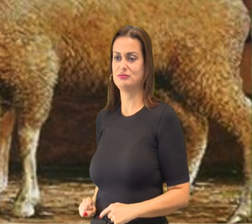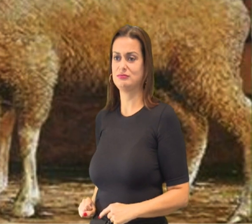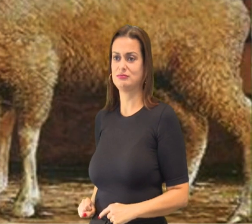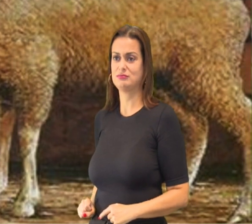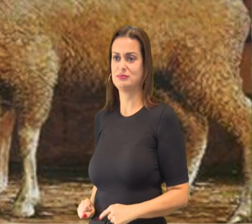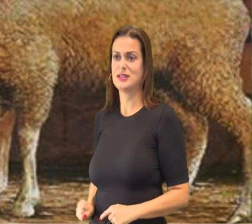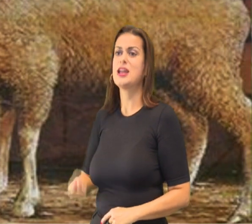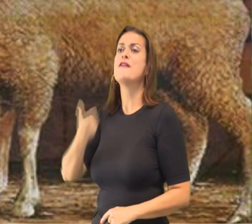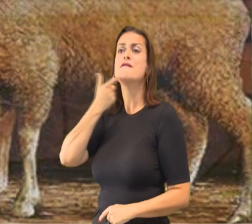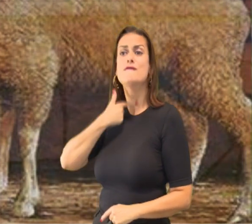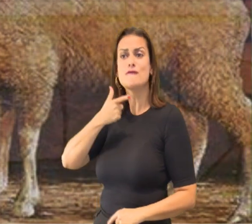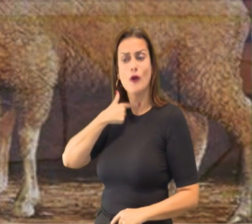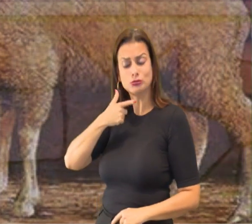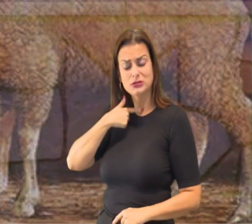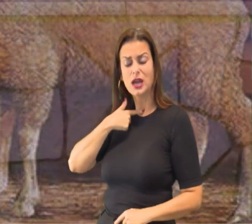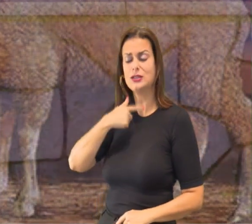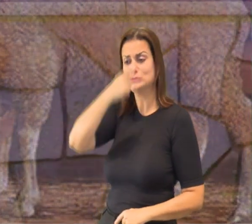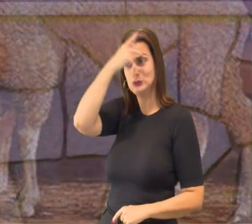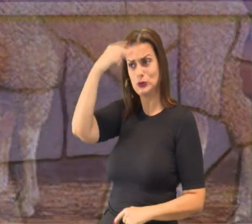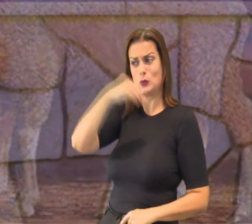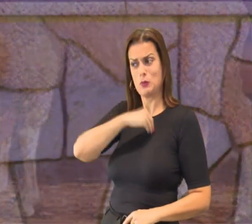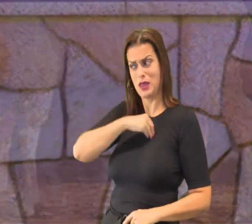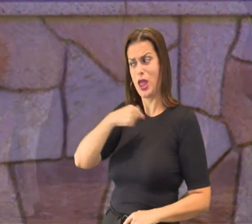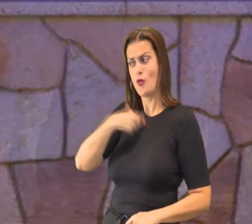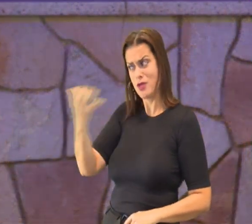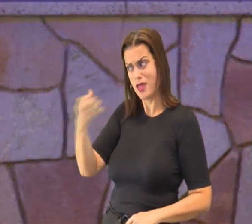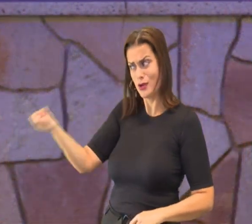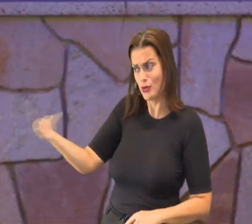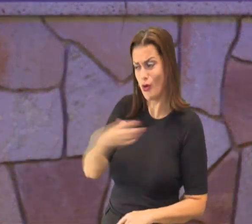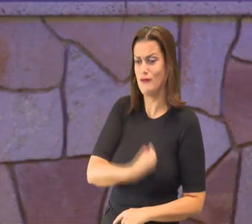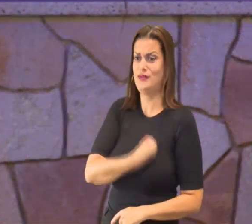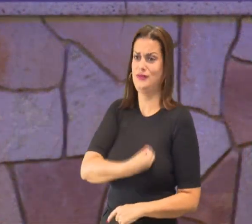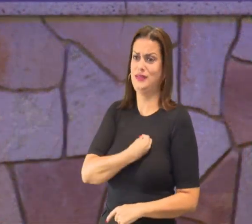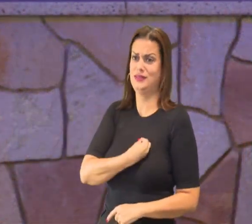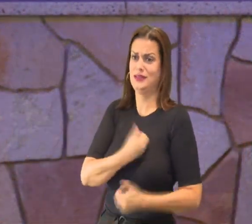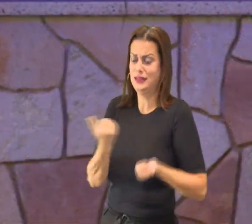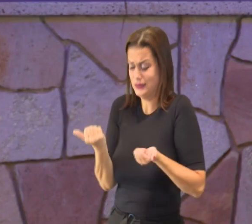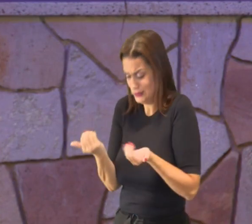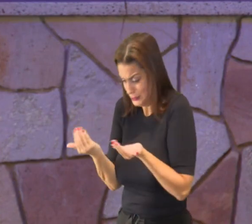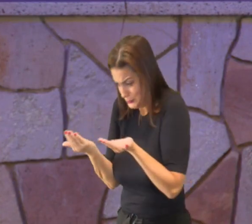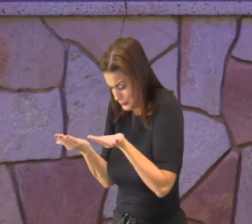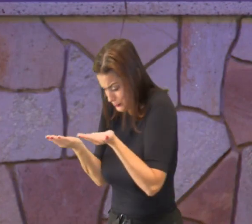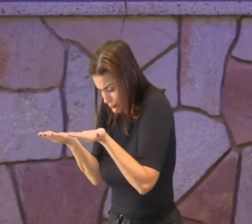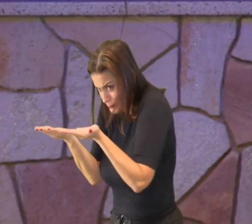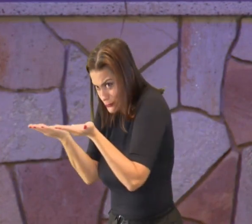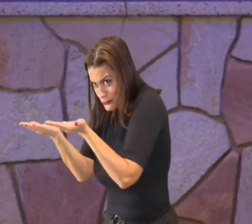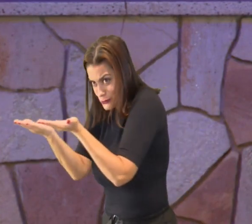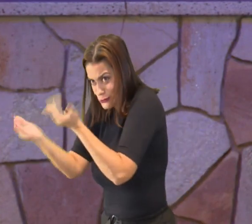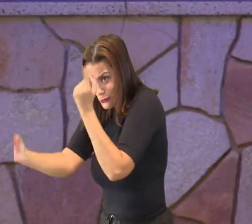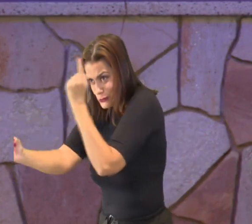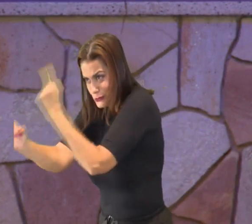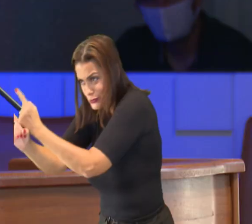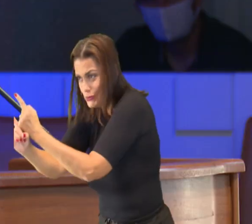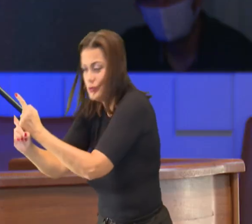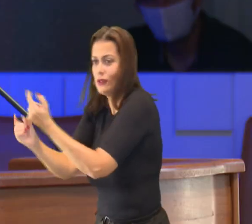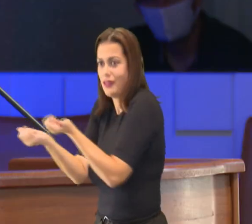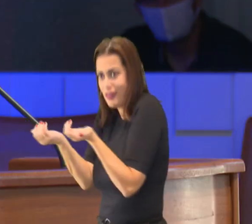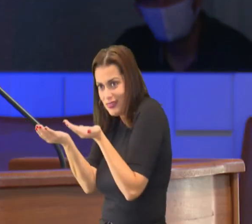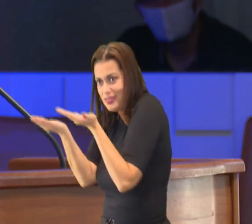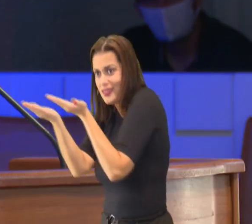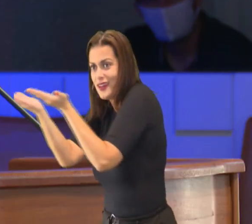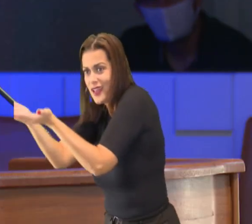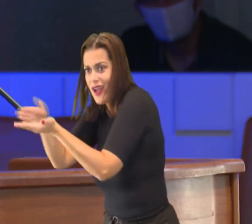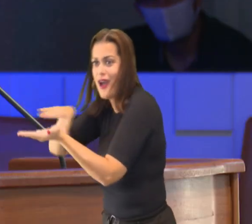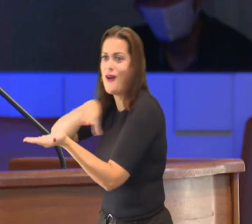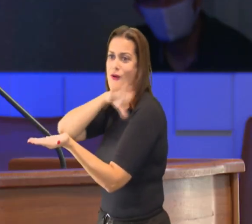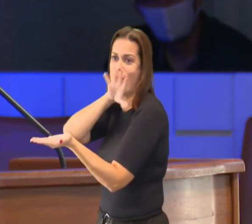do infrator ou do pecador, do transgressor da lei. Ele tinha que ir ao sacerdote, ele tinha que levar o